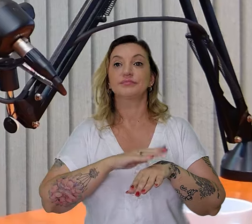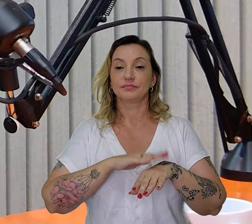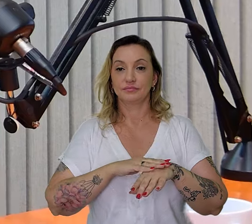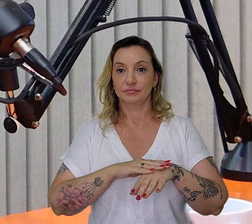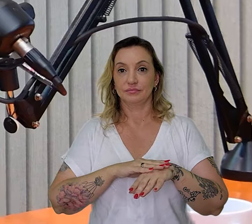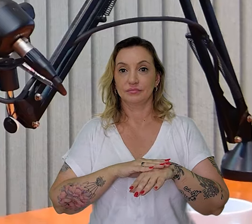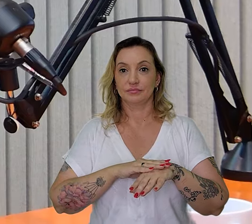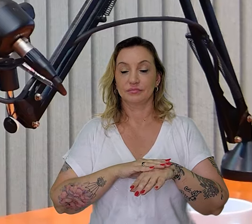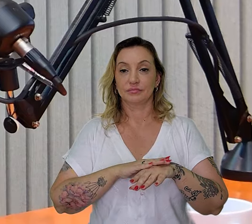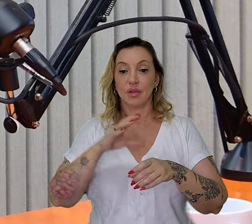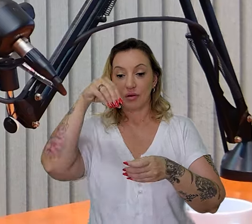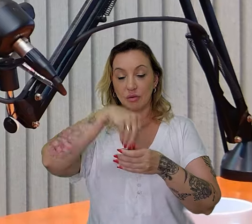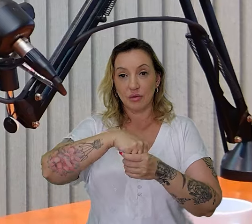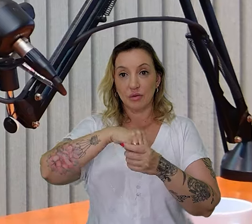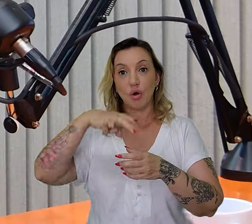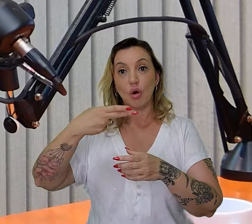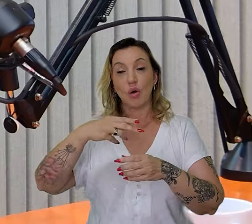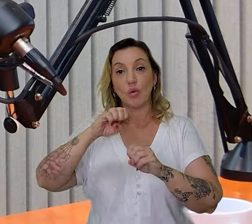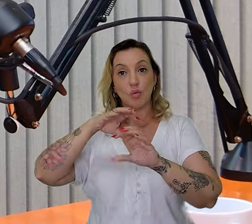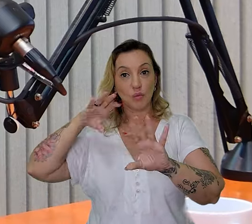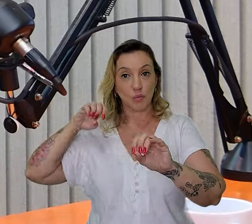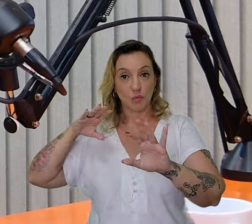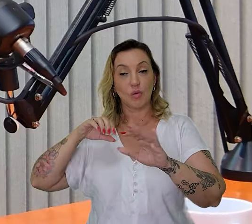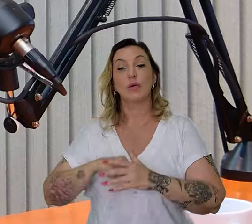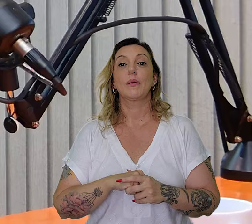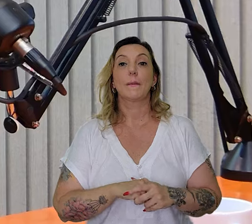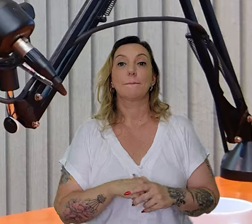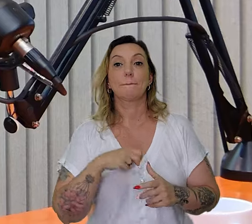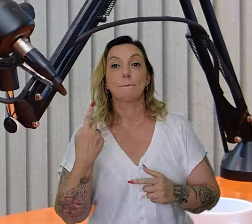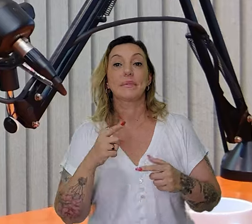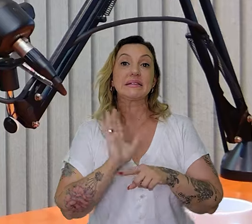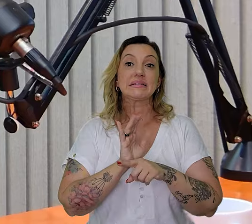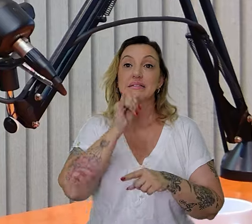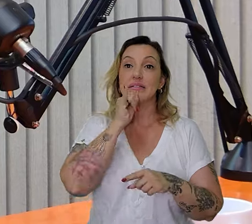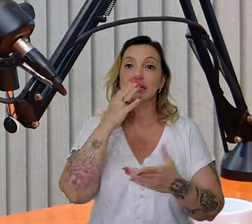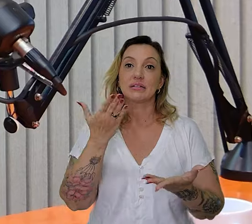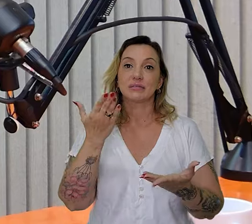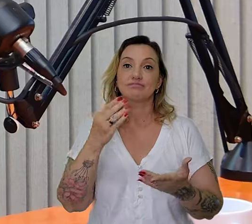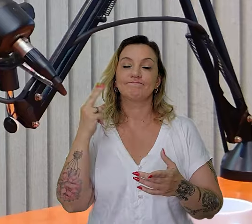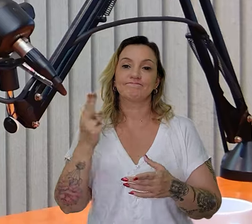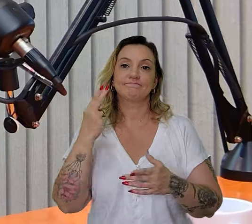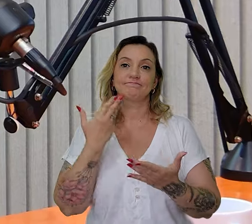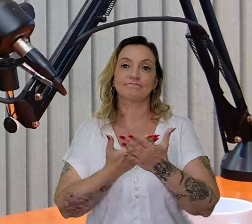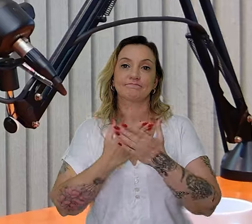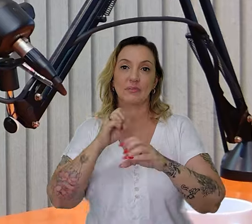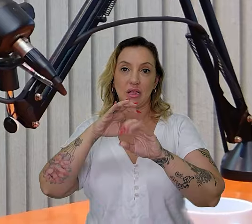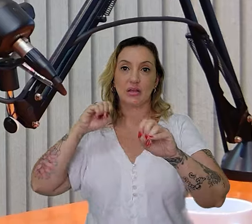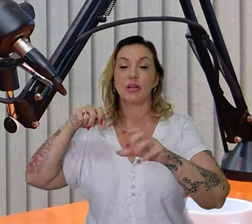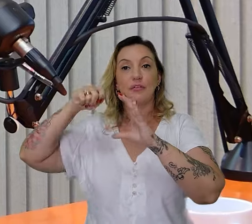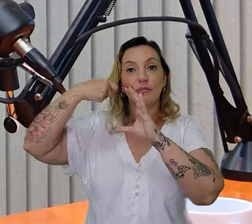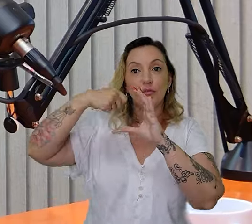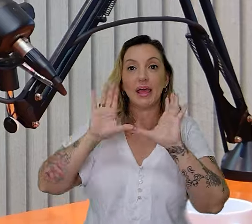ou online mas por exemplo cinema não dá para fazer online você precisa você precisa da equipe então